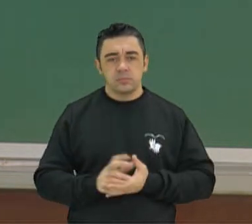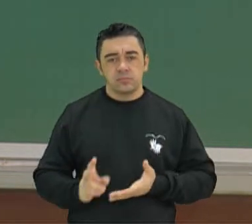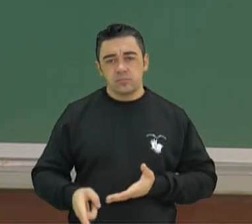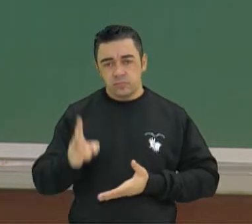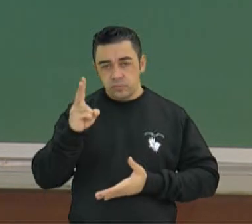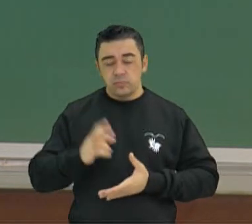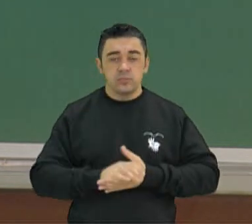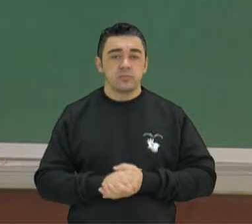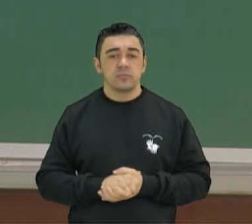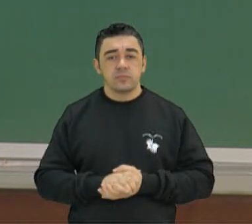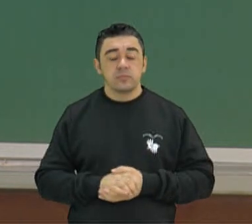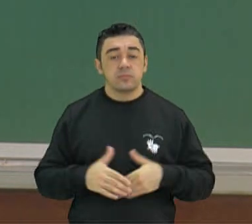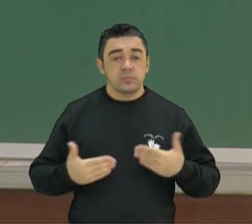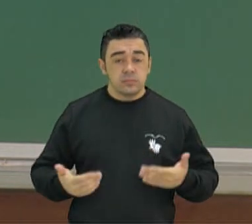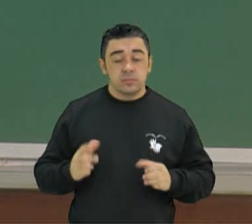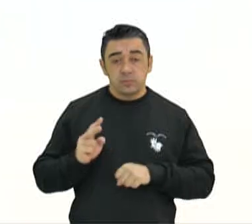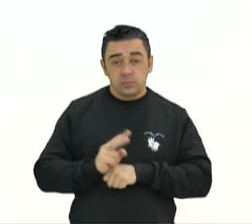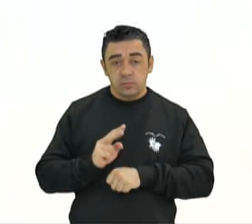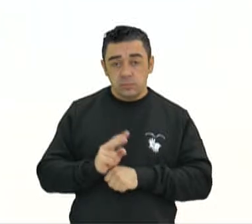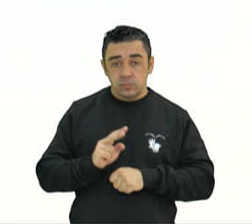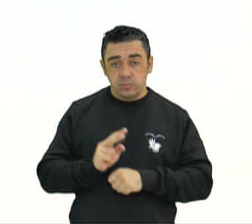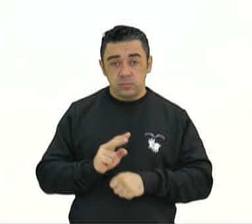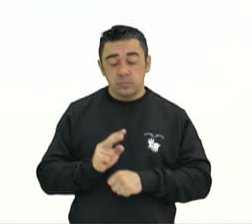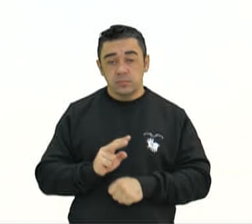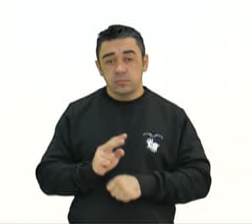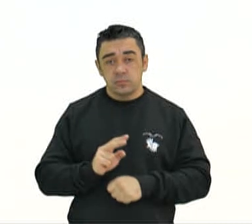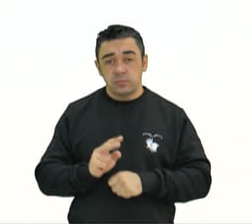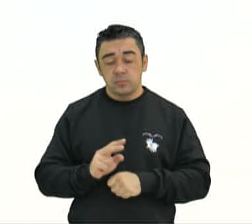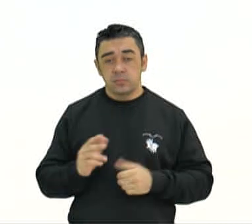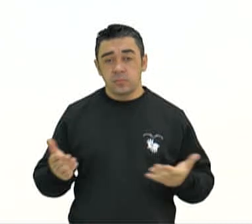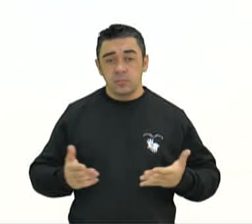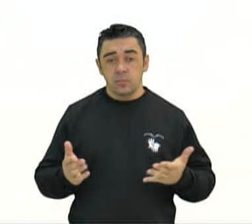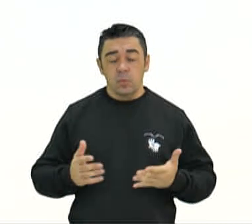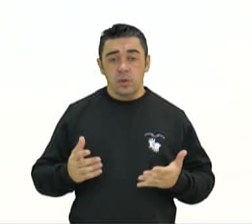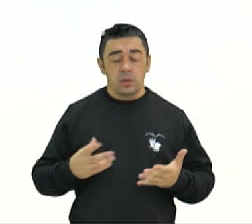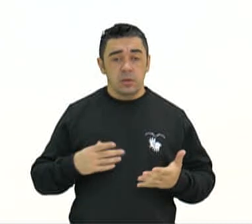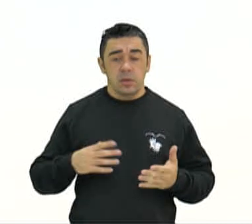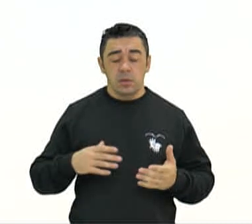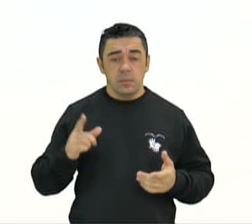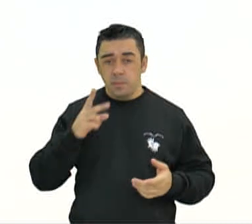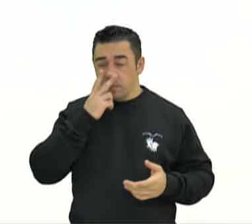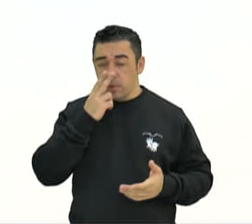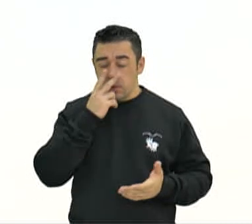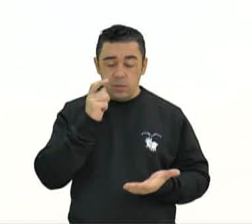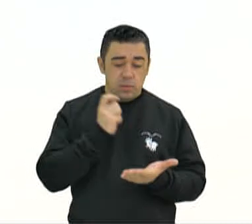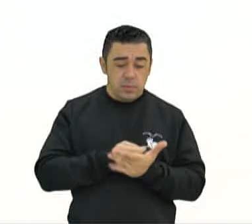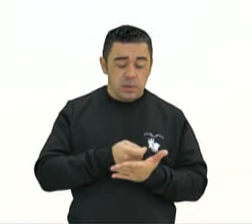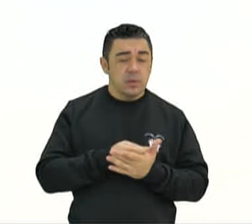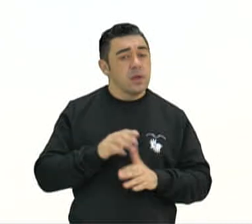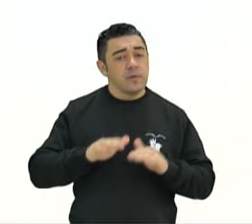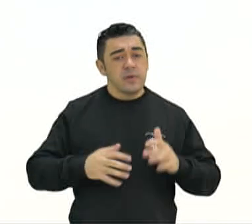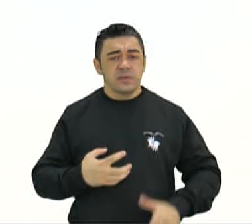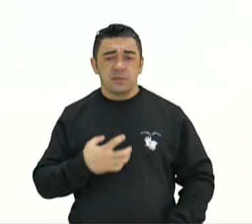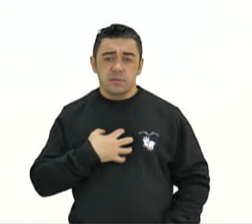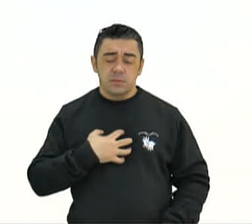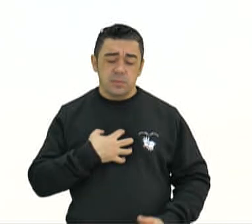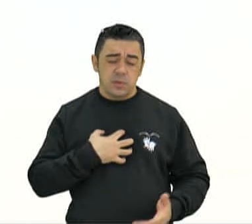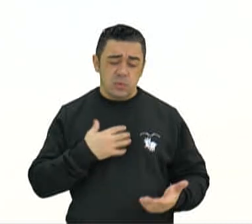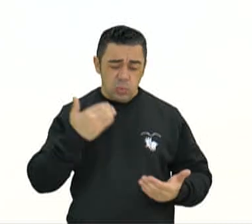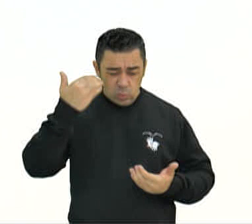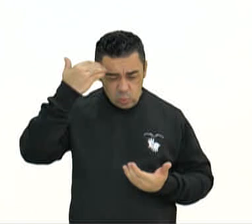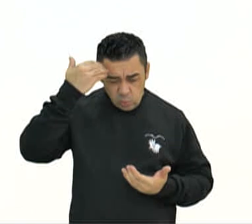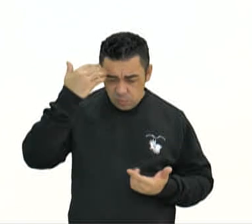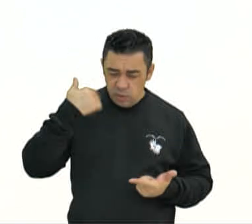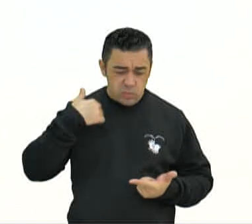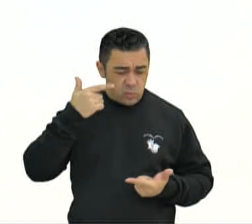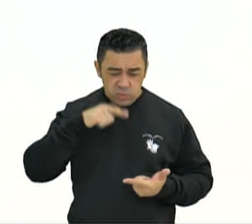Continuando, tal cuidado vem se tornando demasiado, quase uma obrigação diária, gerando por vezes sentimento de culpa,